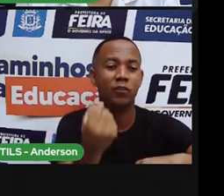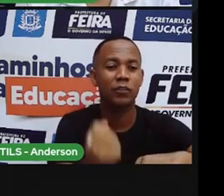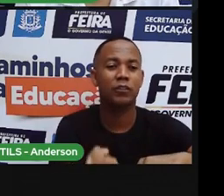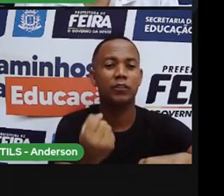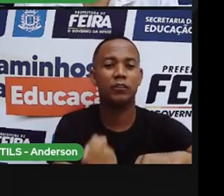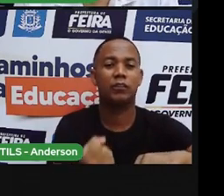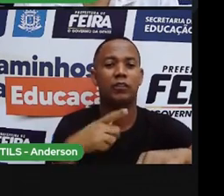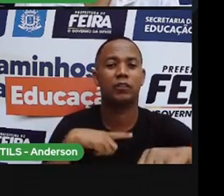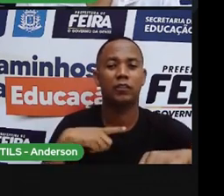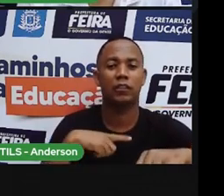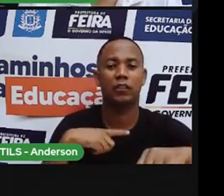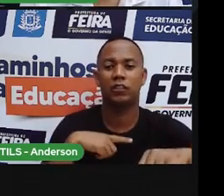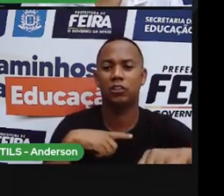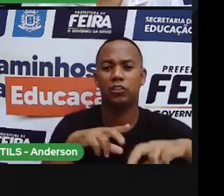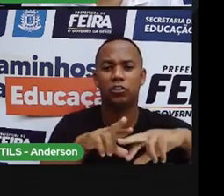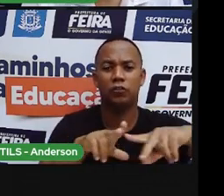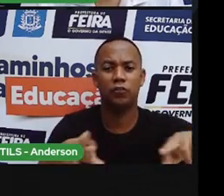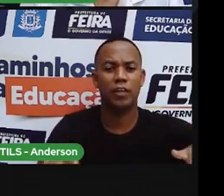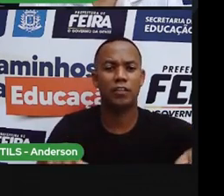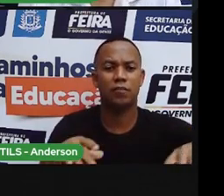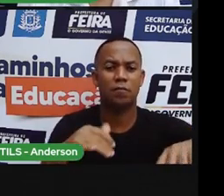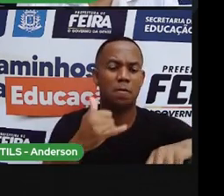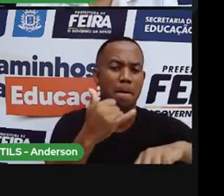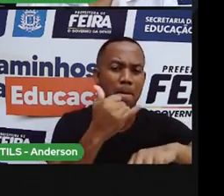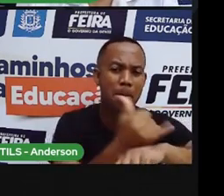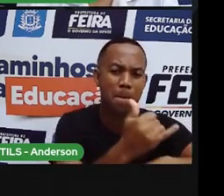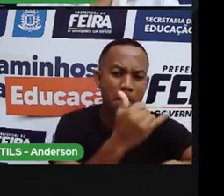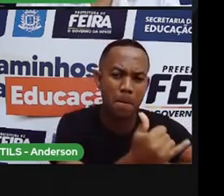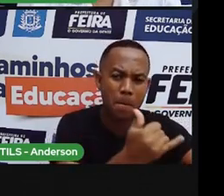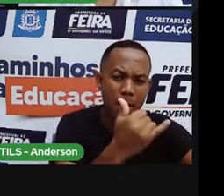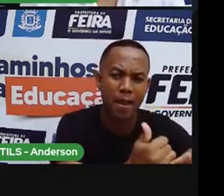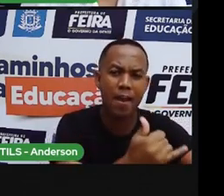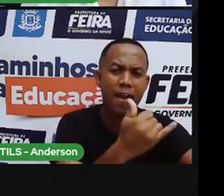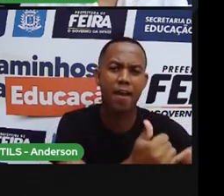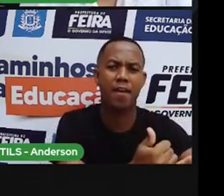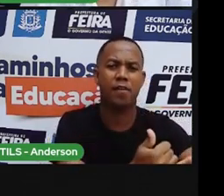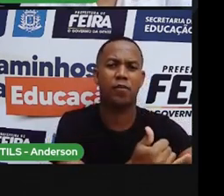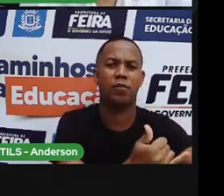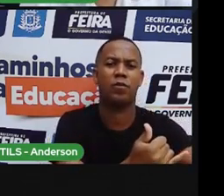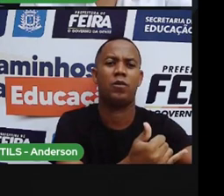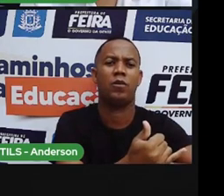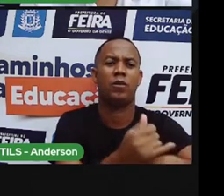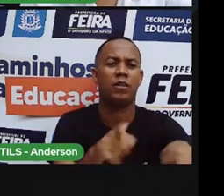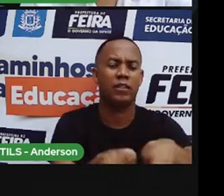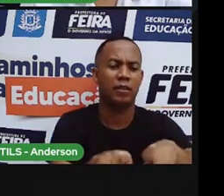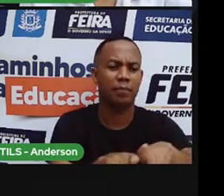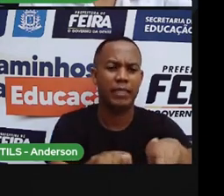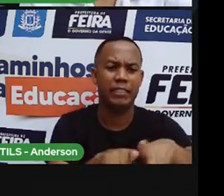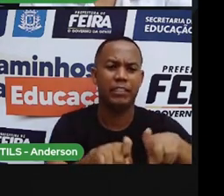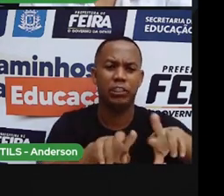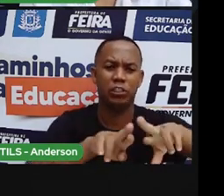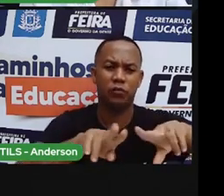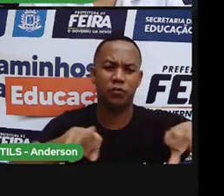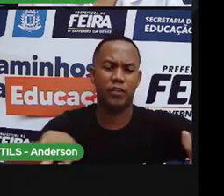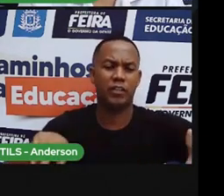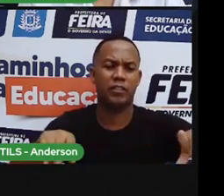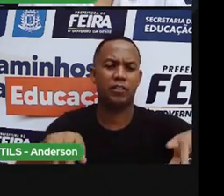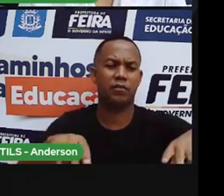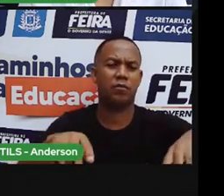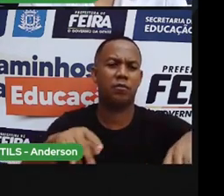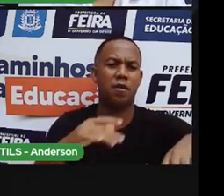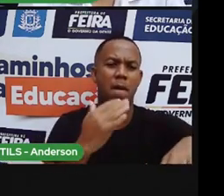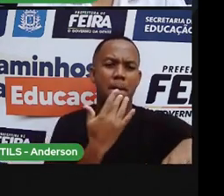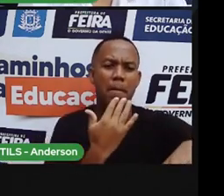é formada por rochas e metais pesados, como o ferro. Só existe o ferro no nosso solo? Não, existe